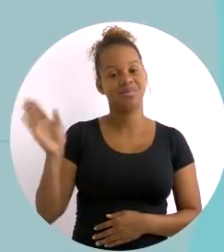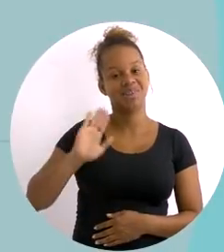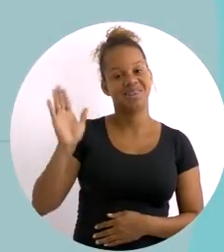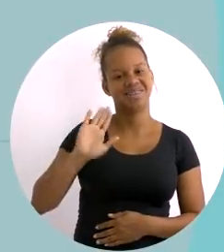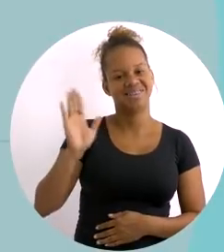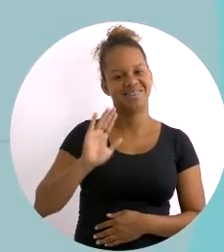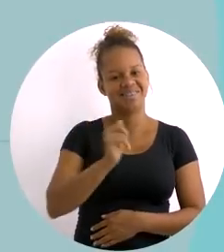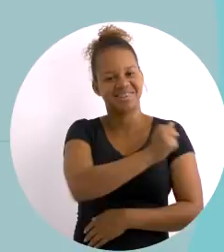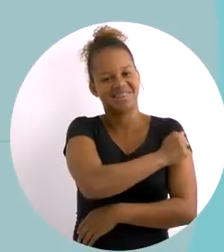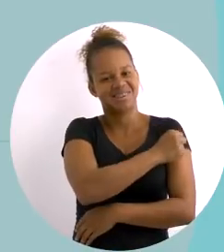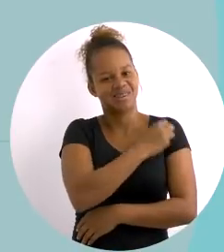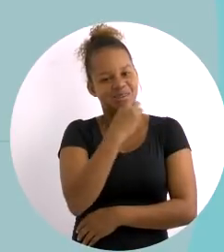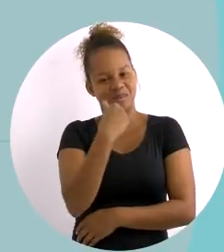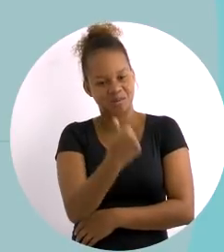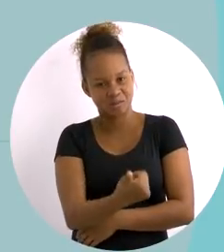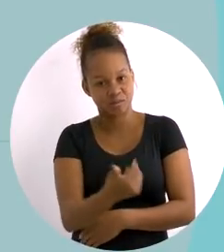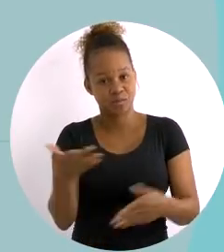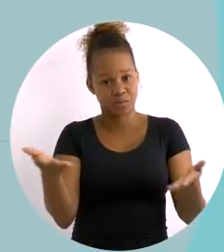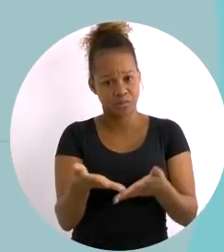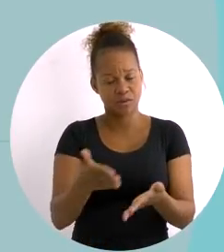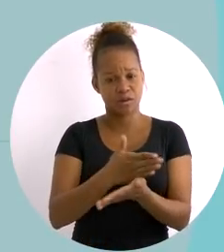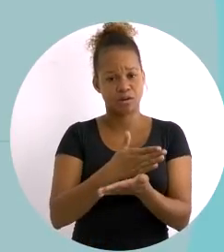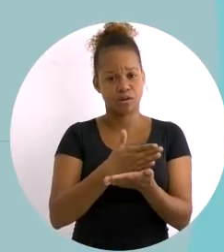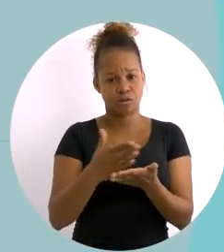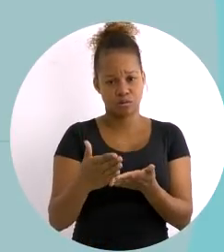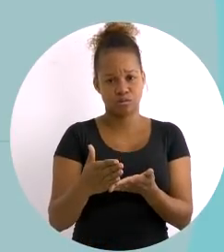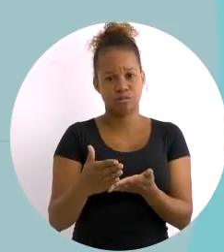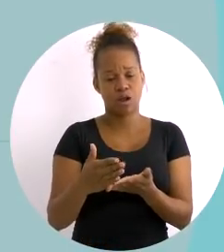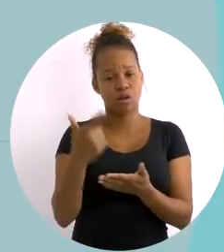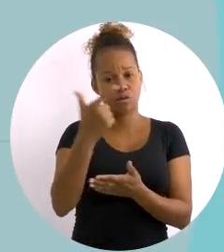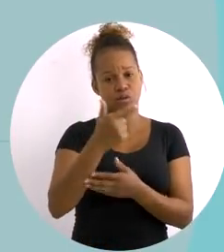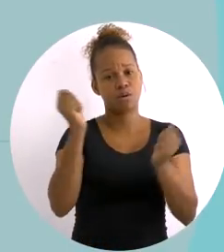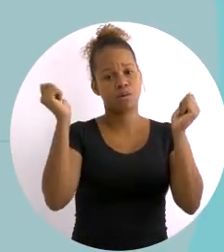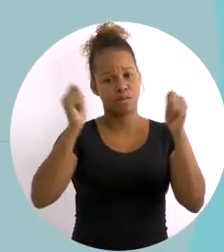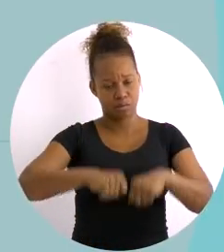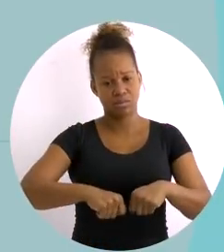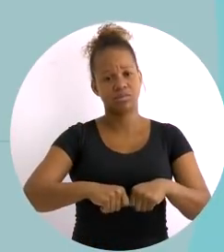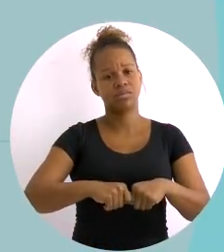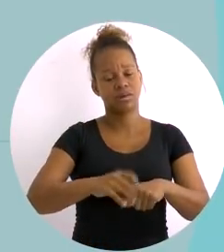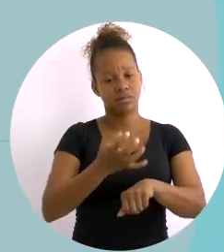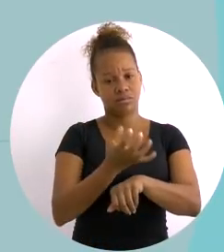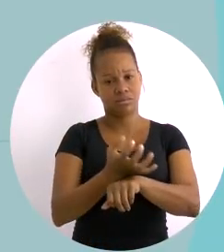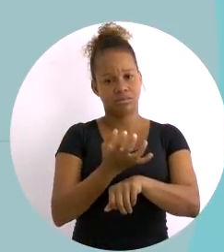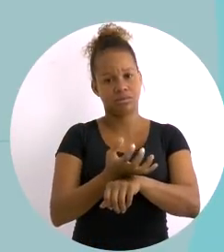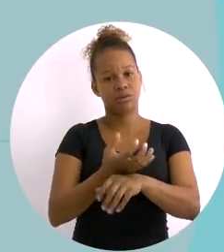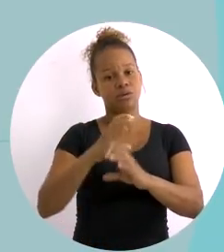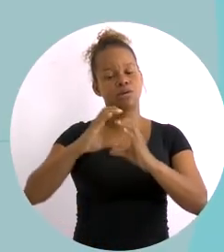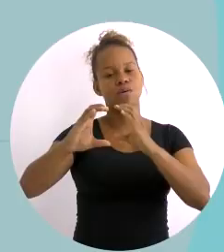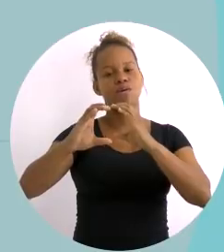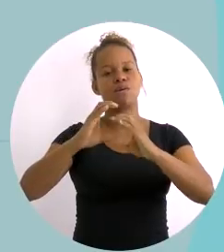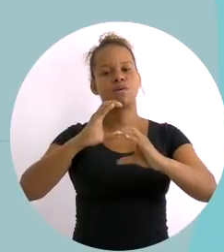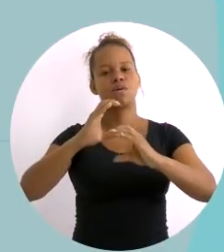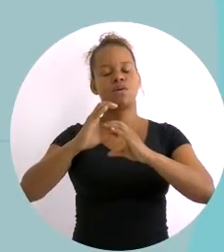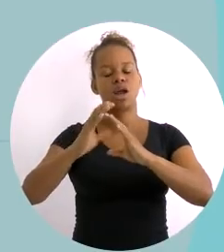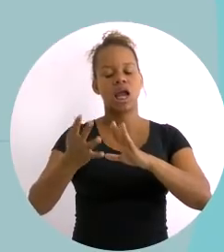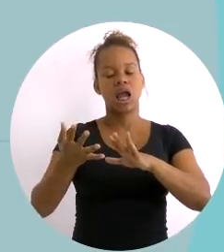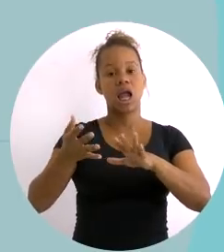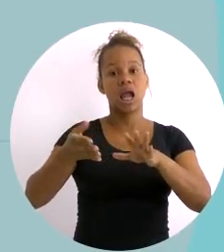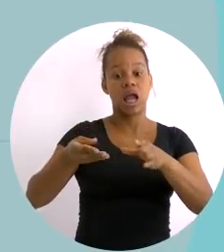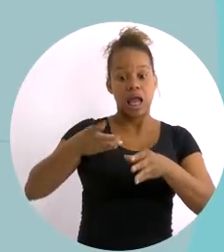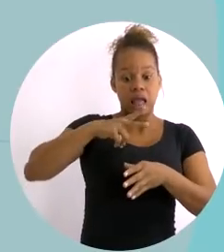Olá pessoal, tudo bem? Hoje vamos dar início à nossa segunda competência da disciplina Comunicação Intra